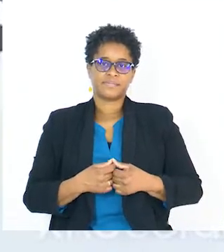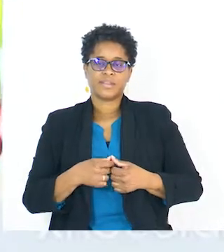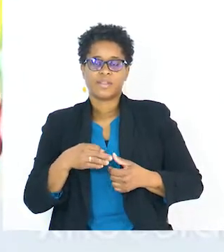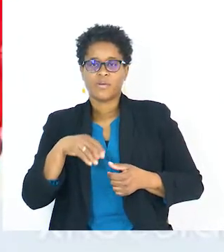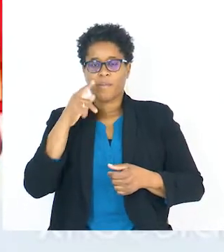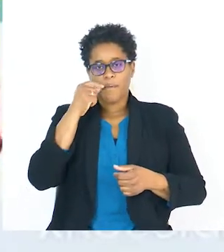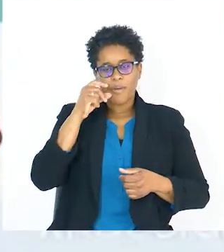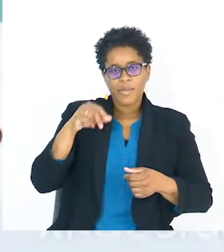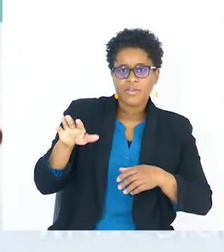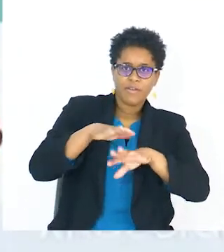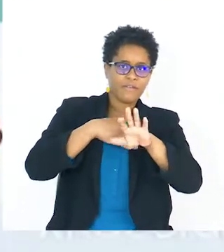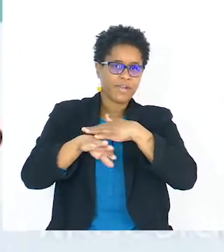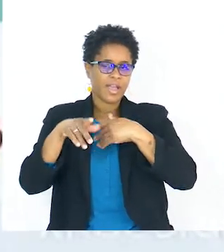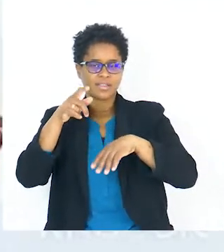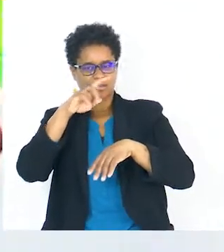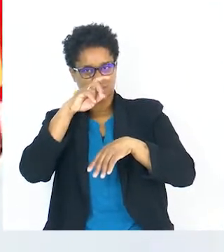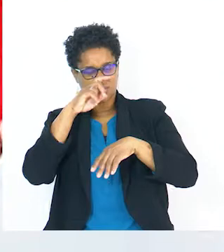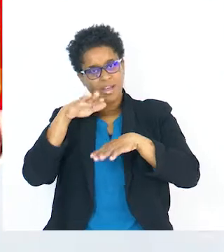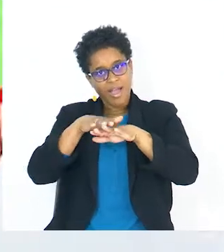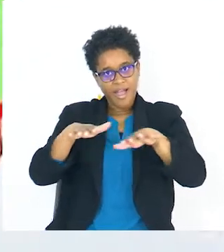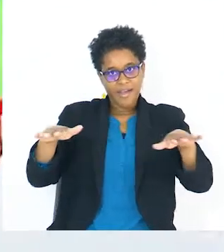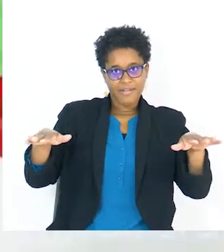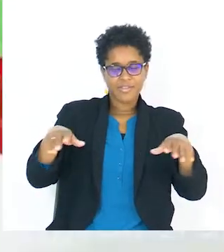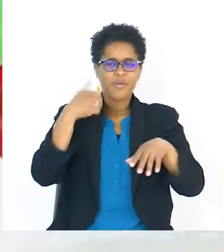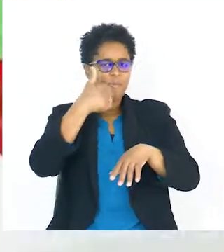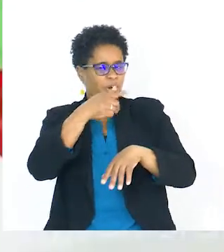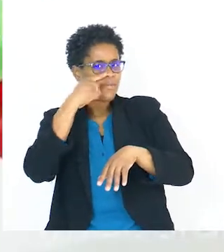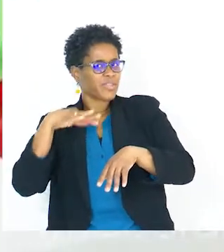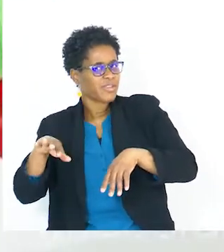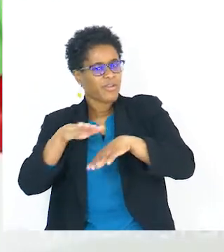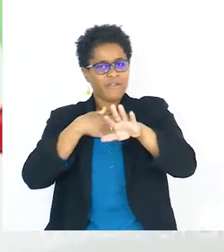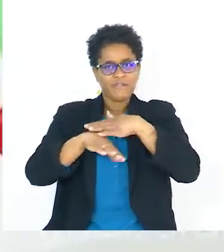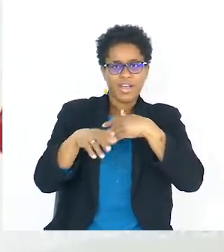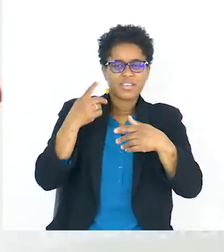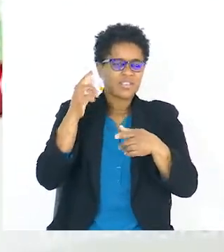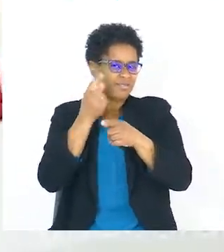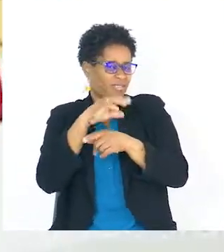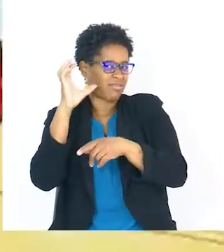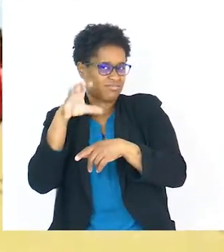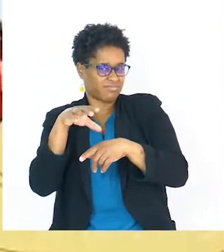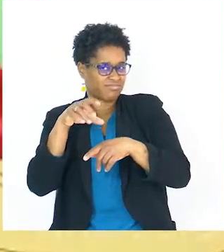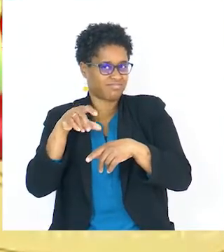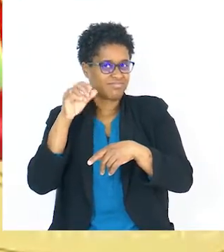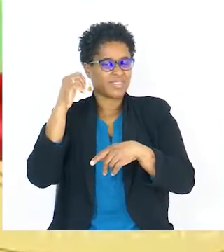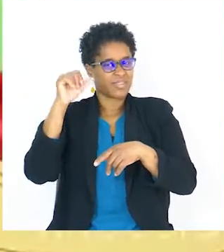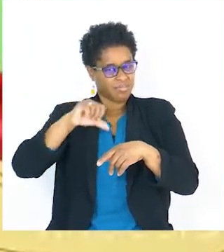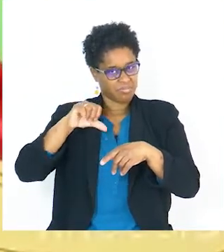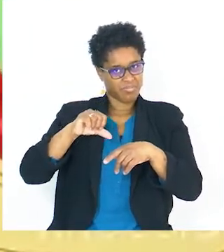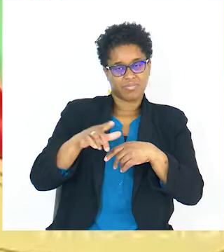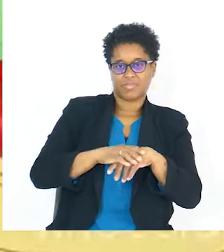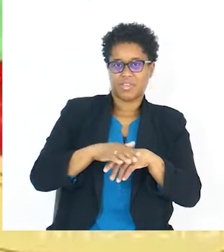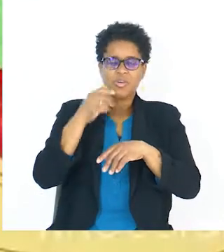O bom menino não faz pipi na cama. O bom menino não faz malcriação. O